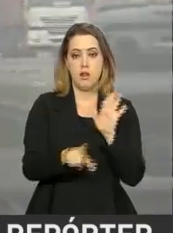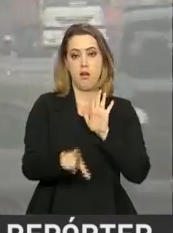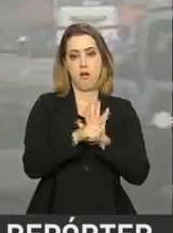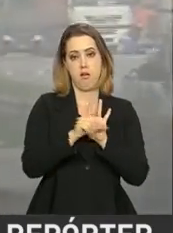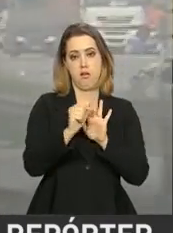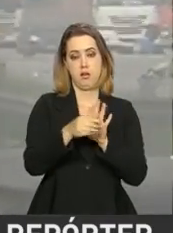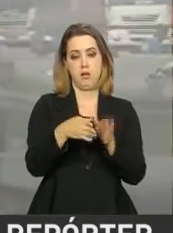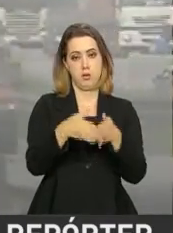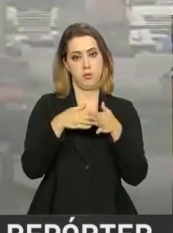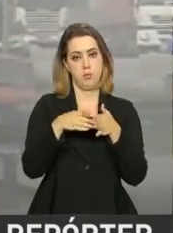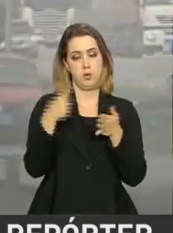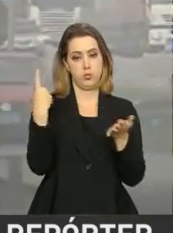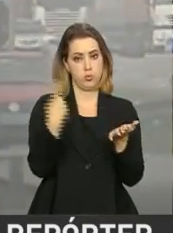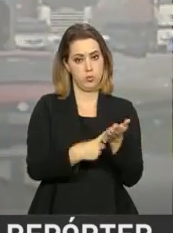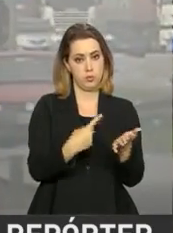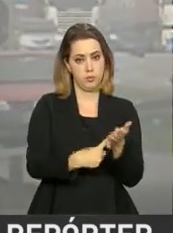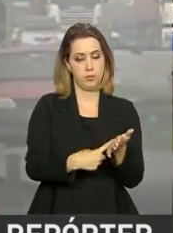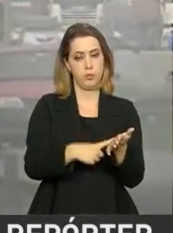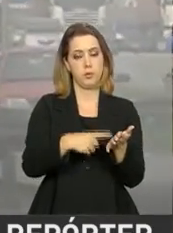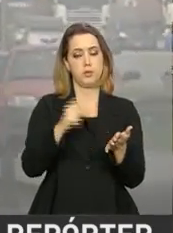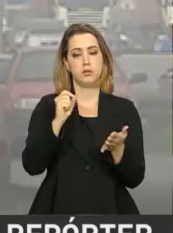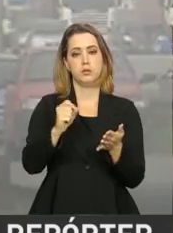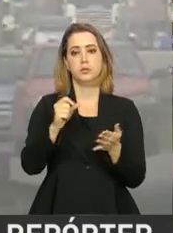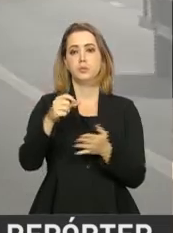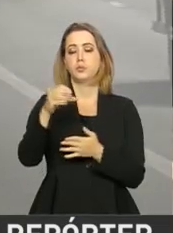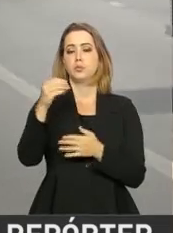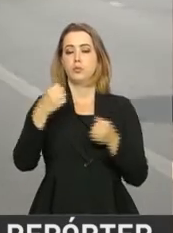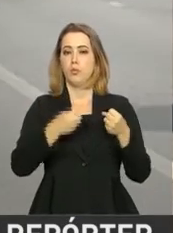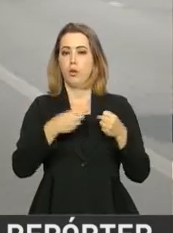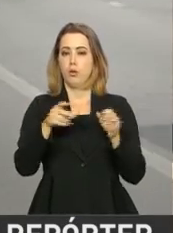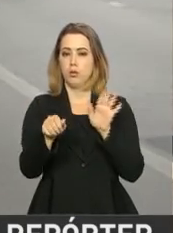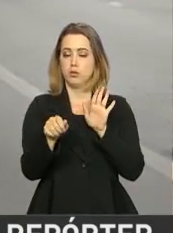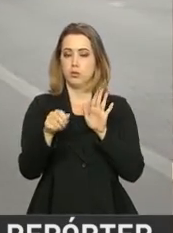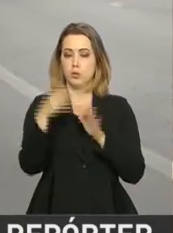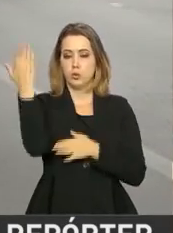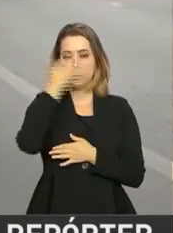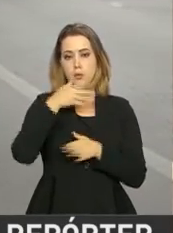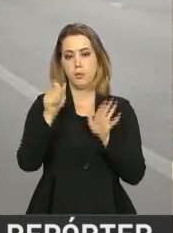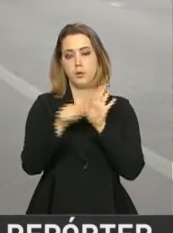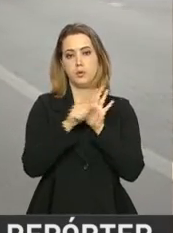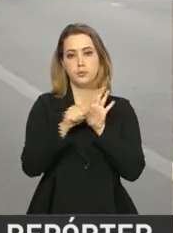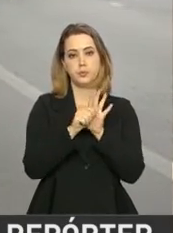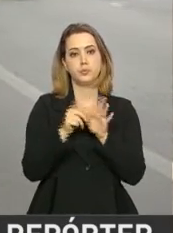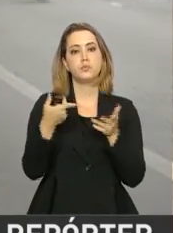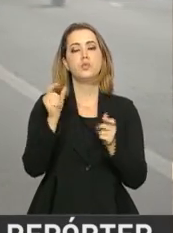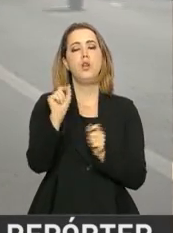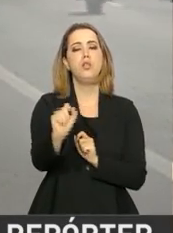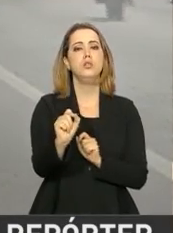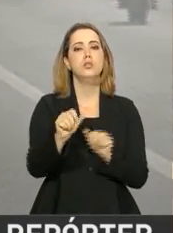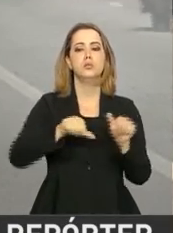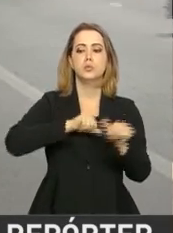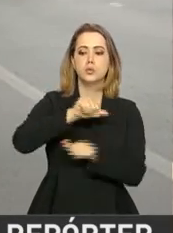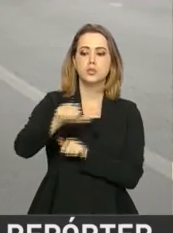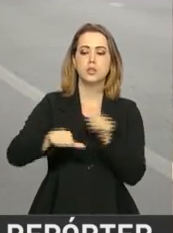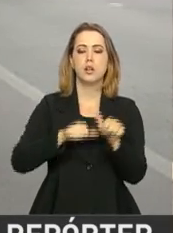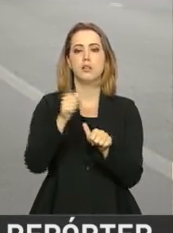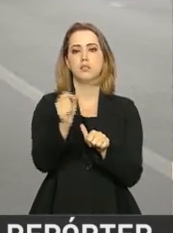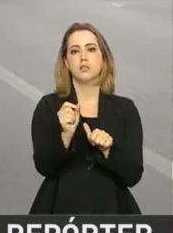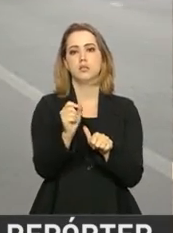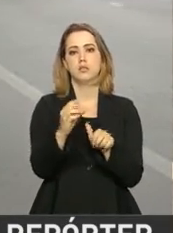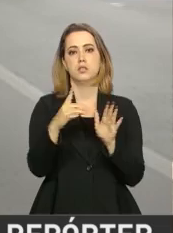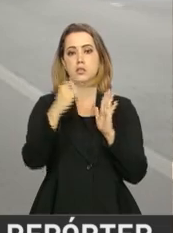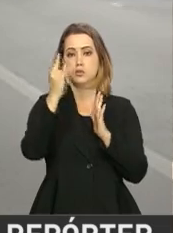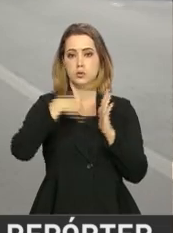que mais de 230 mil motoristas profissionais mudassem de categoria ou não renovassem a Carteira Nacional